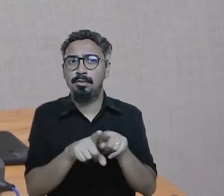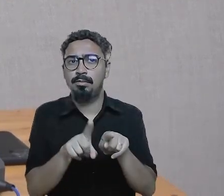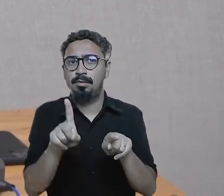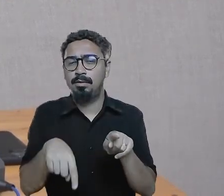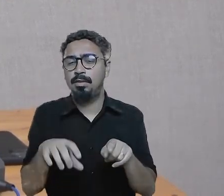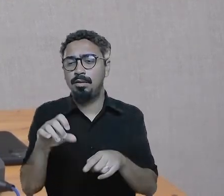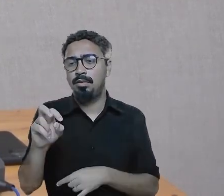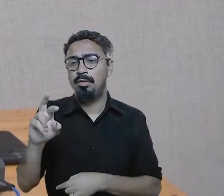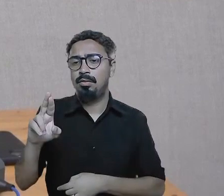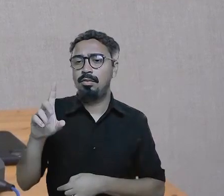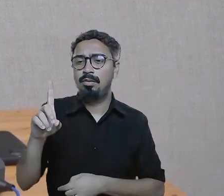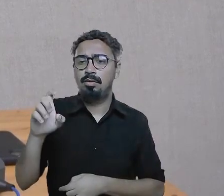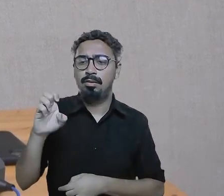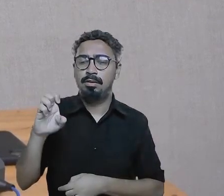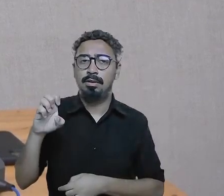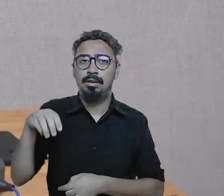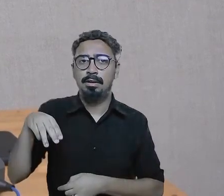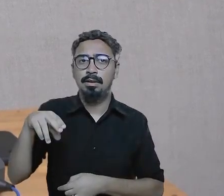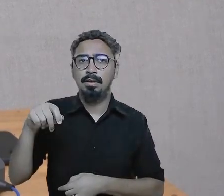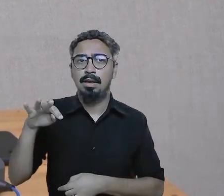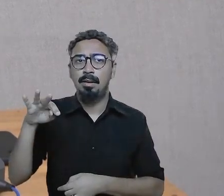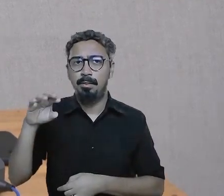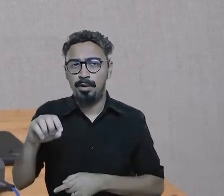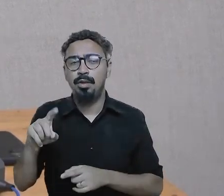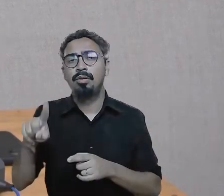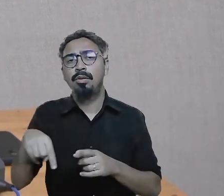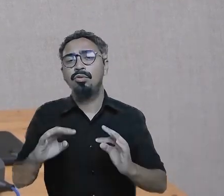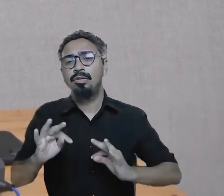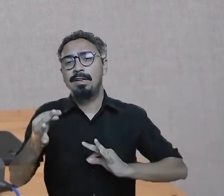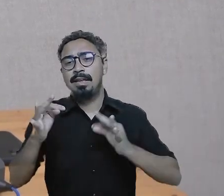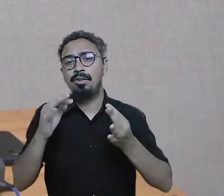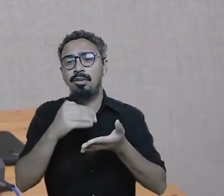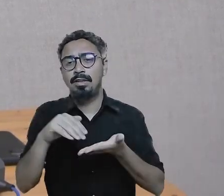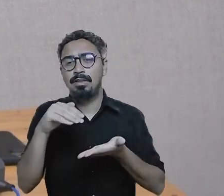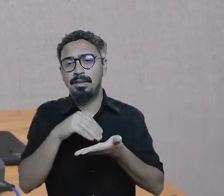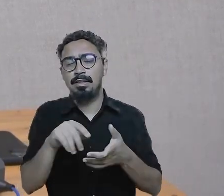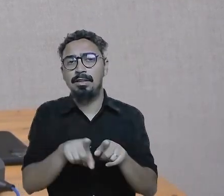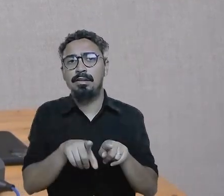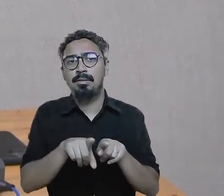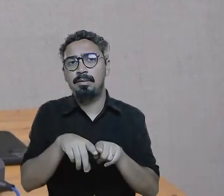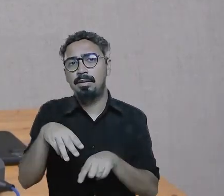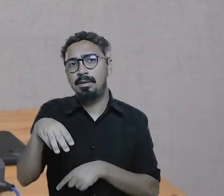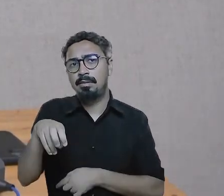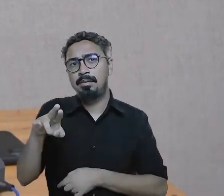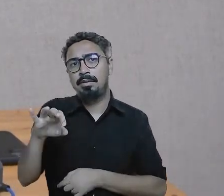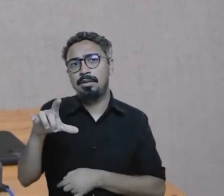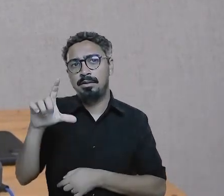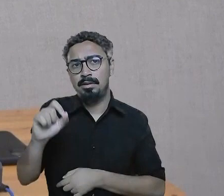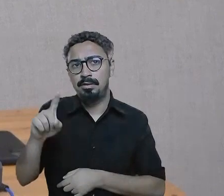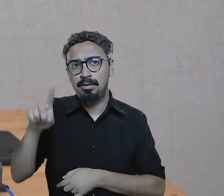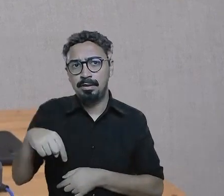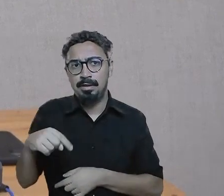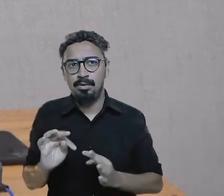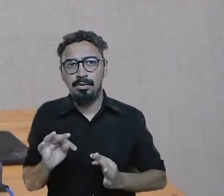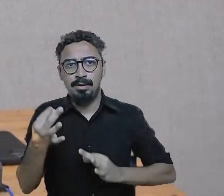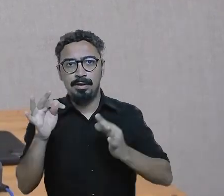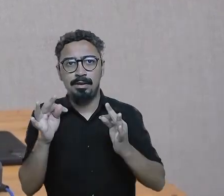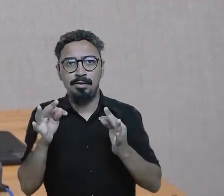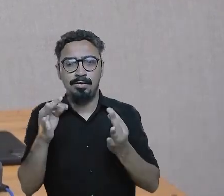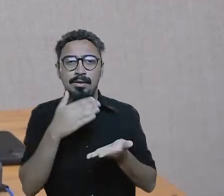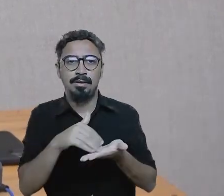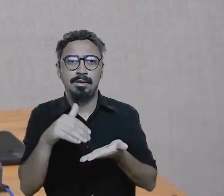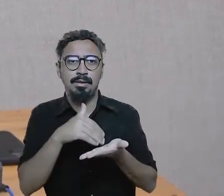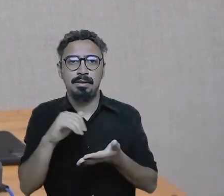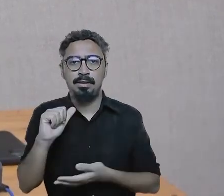a gente tem que ouvir a secretaria com os técnicos o próprio secretário Marcelo a secretária de junta Janaína